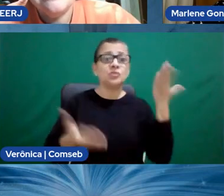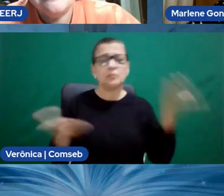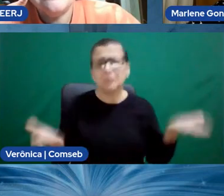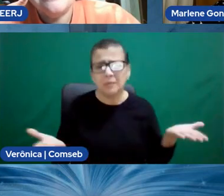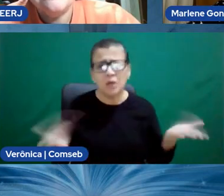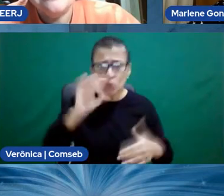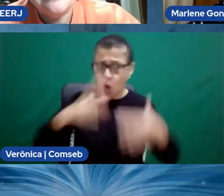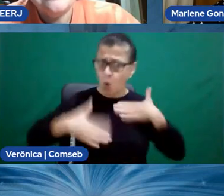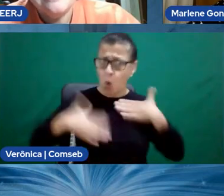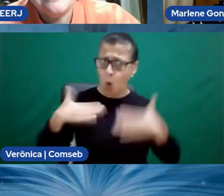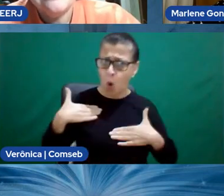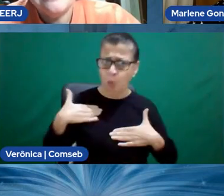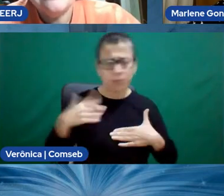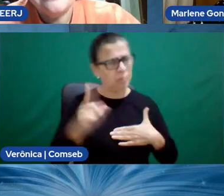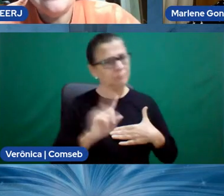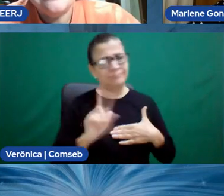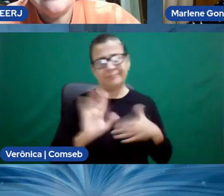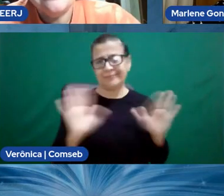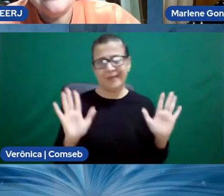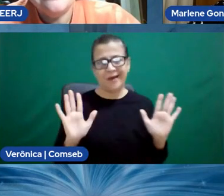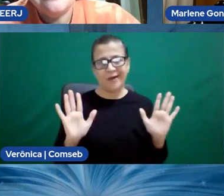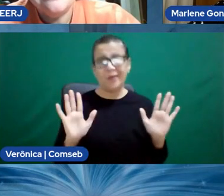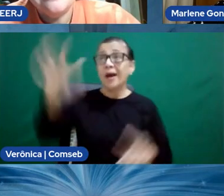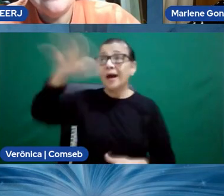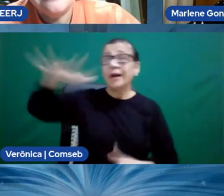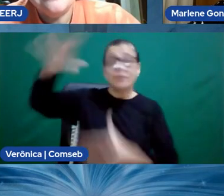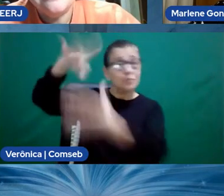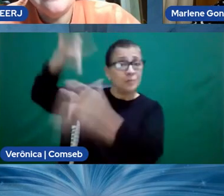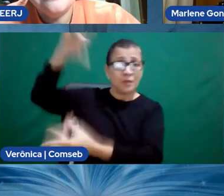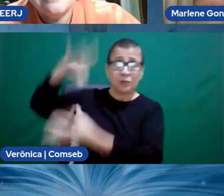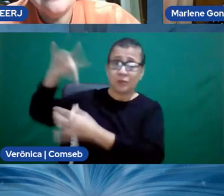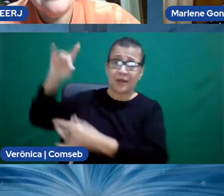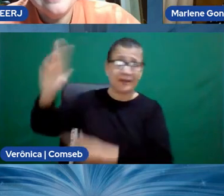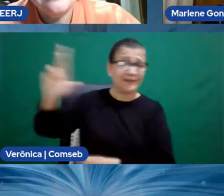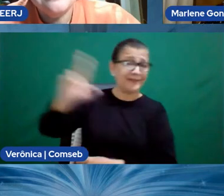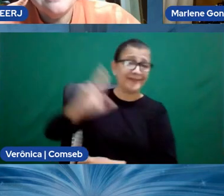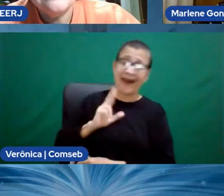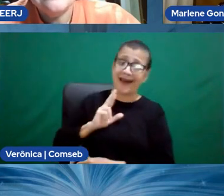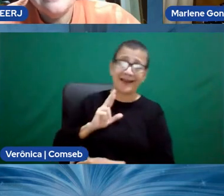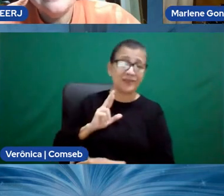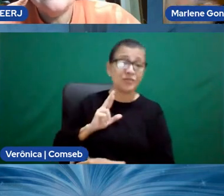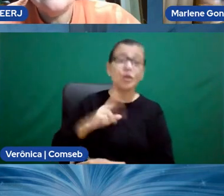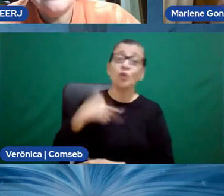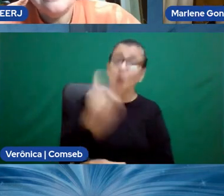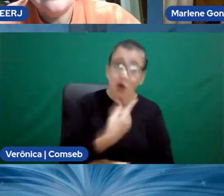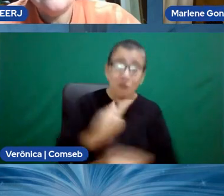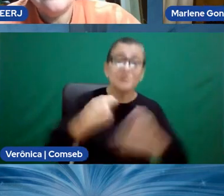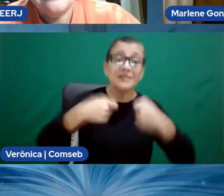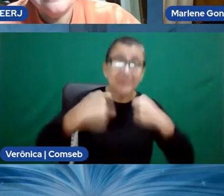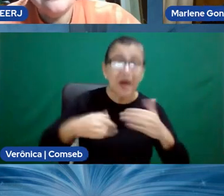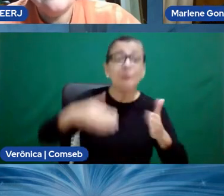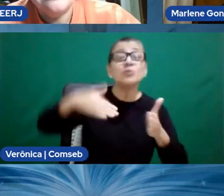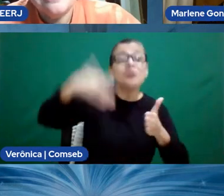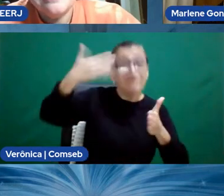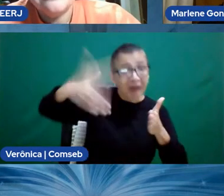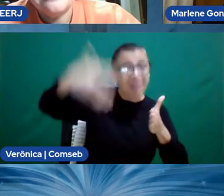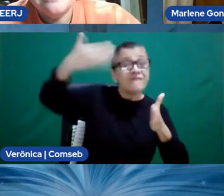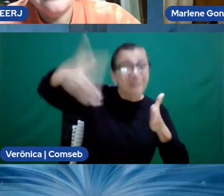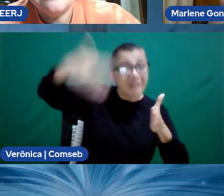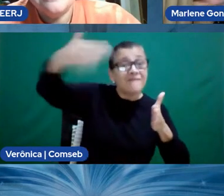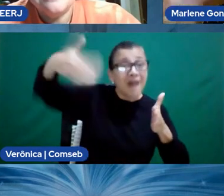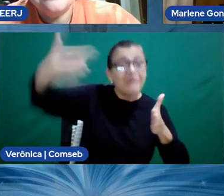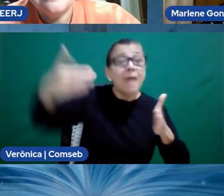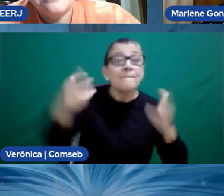gente já, pelas notícias da espiritualidade, não vamos encontrar enquanto não evoluirmos mais para poder começar a perceber